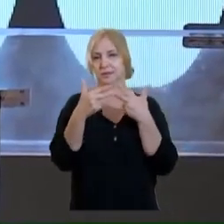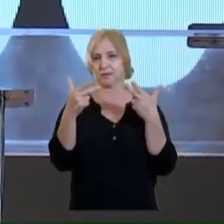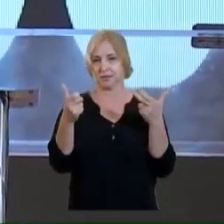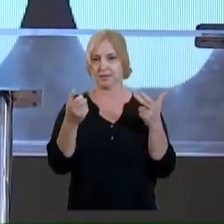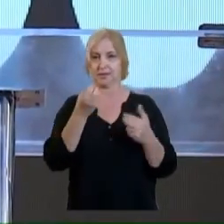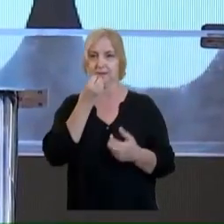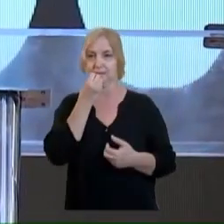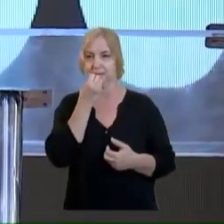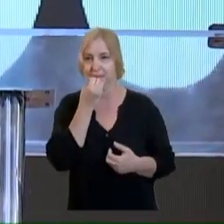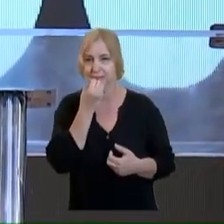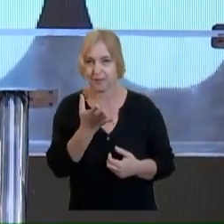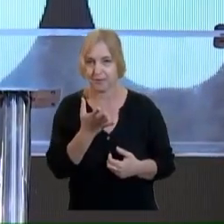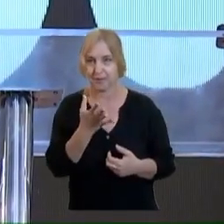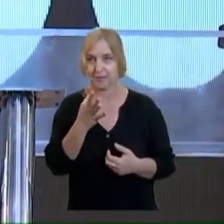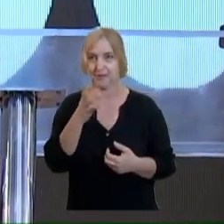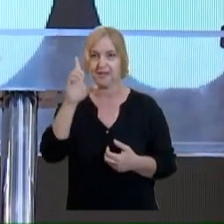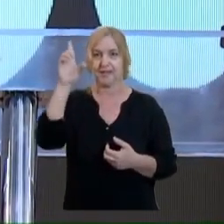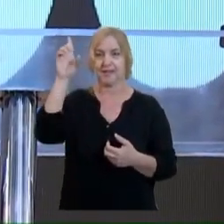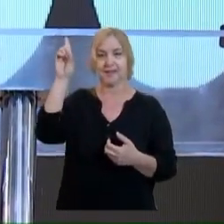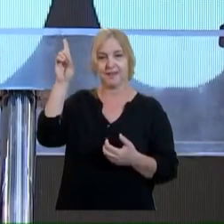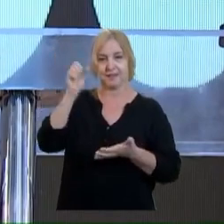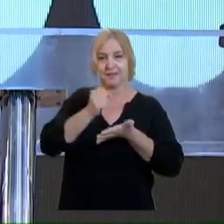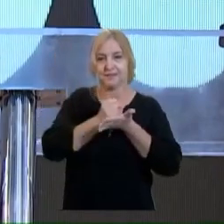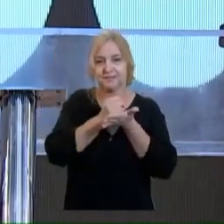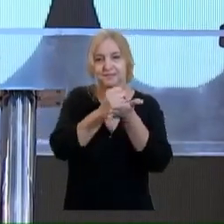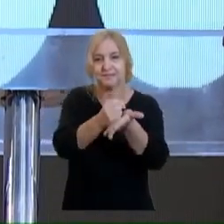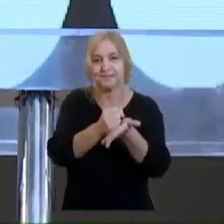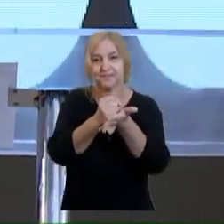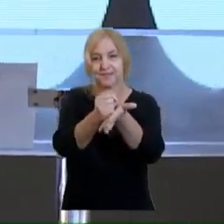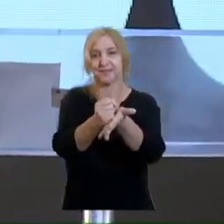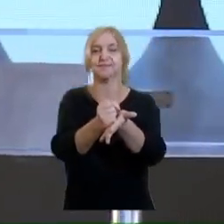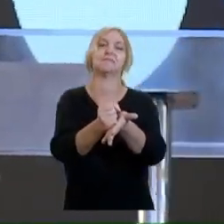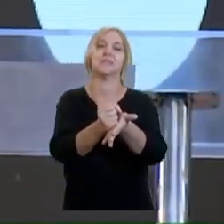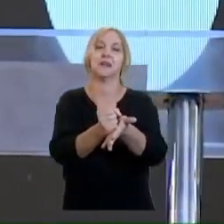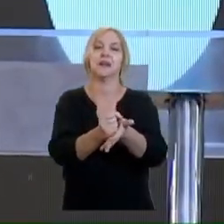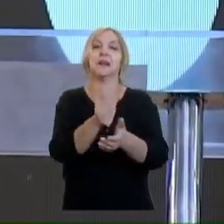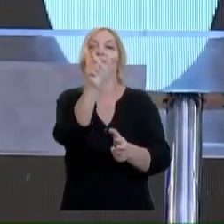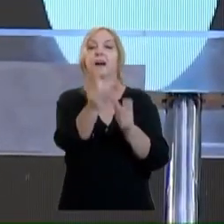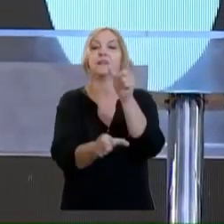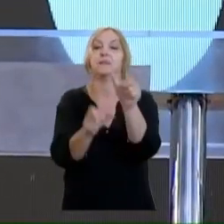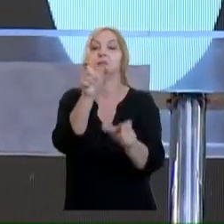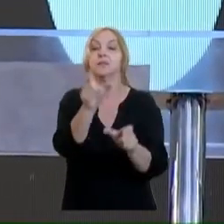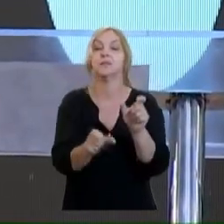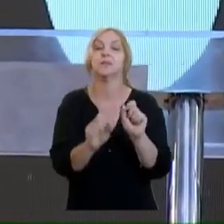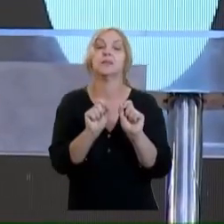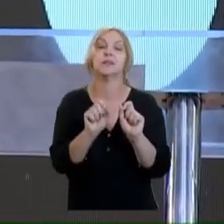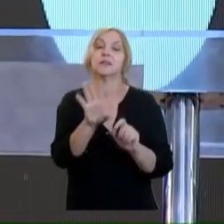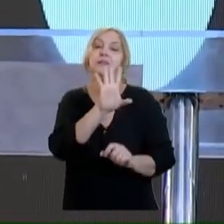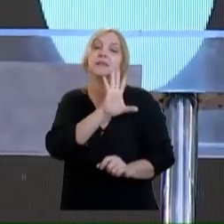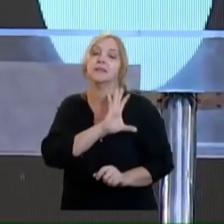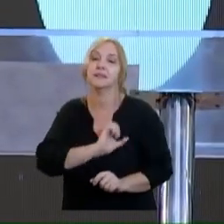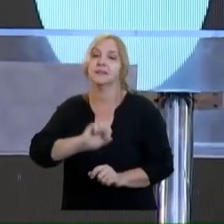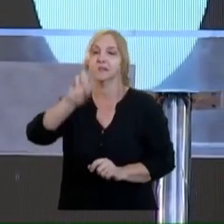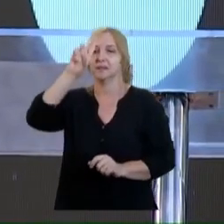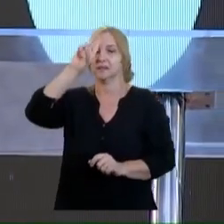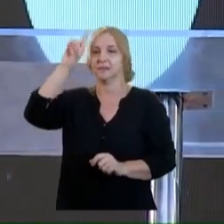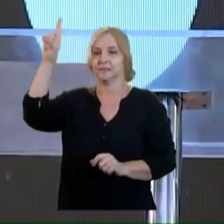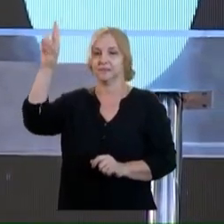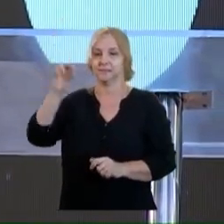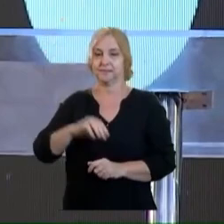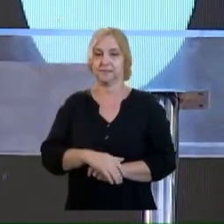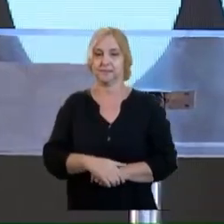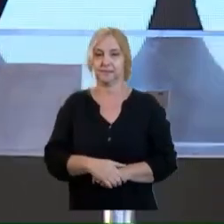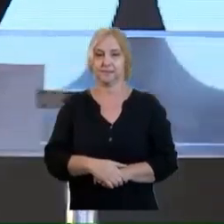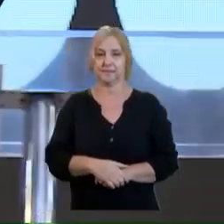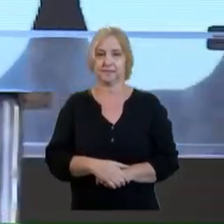todas as coisas cooperam para o bem daqueles que amam a Deus. Há